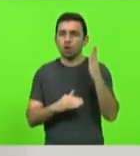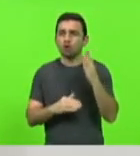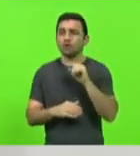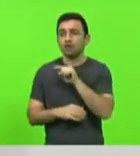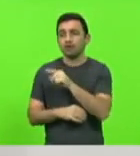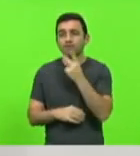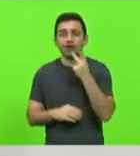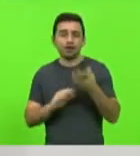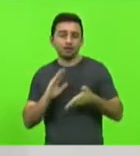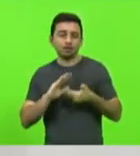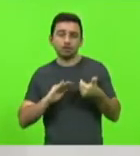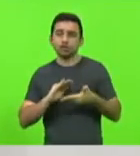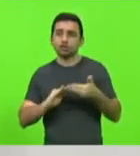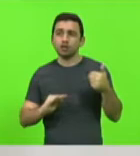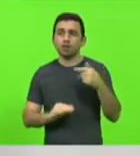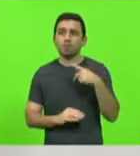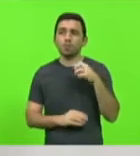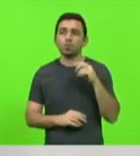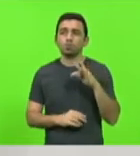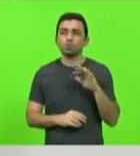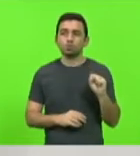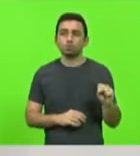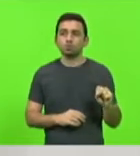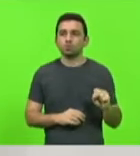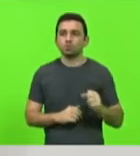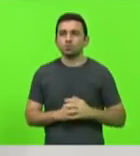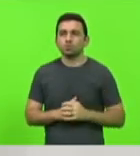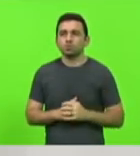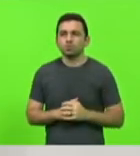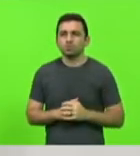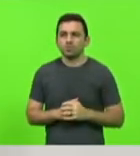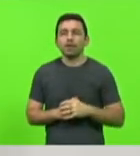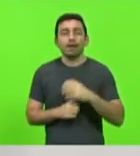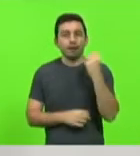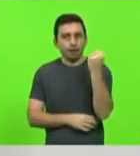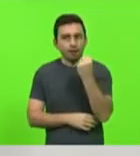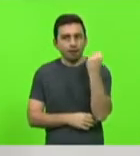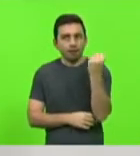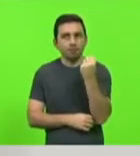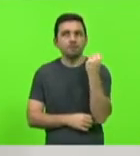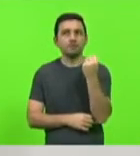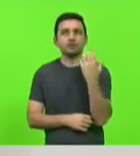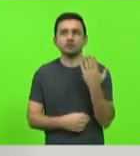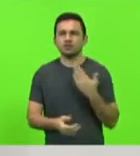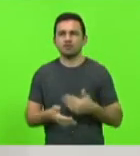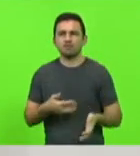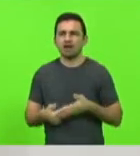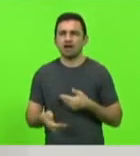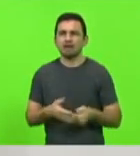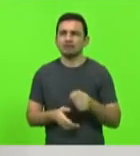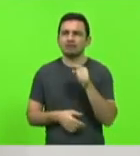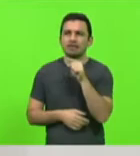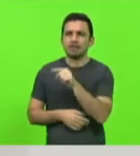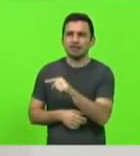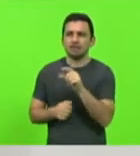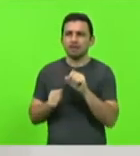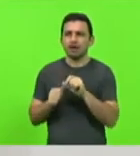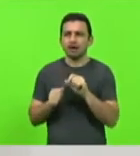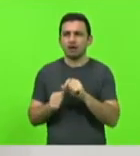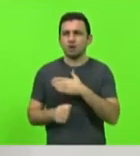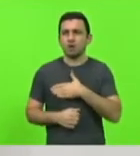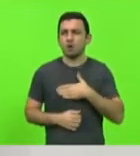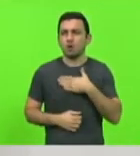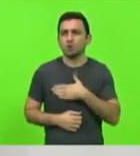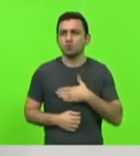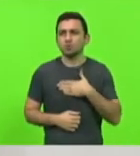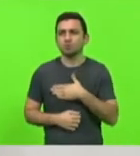tira ponto. E isso é uma denúncia grave. Porque não importa o que, que ele é, ou deixa de fazer, ou gosta de fazer,